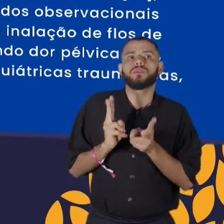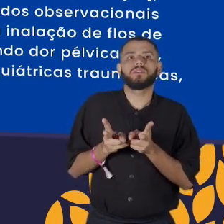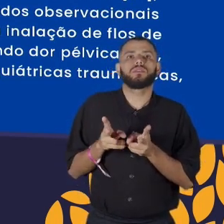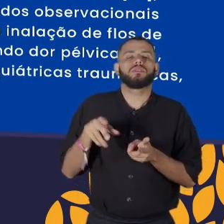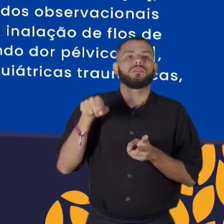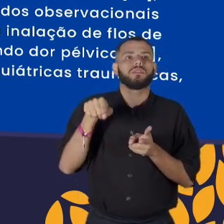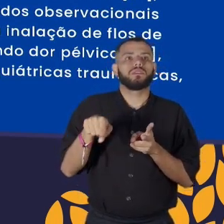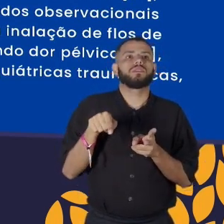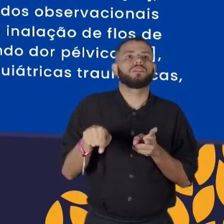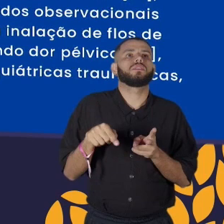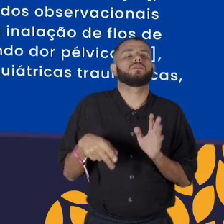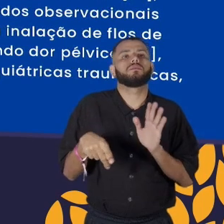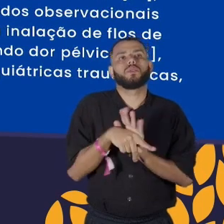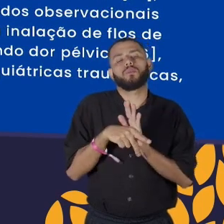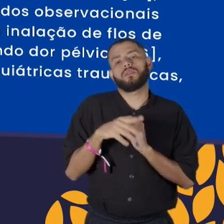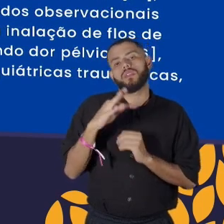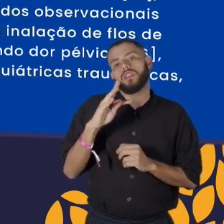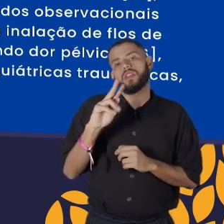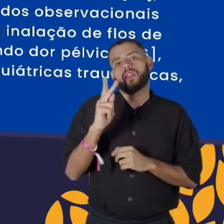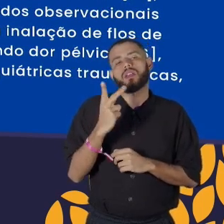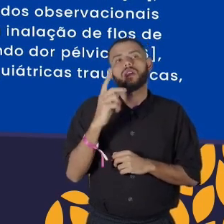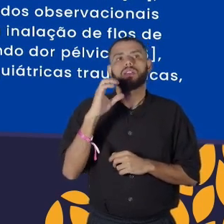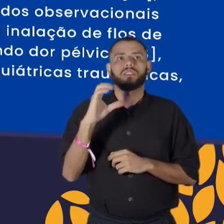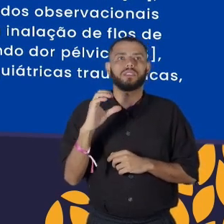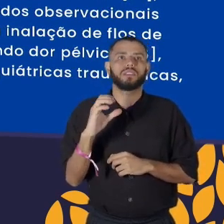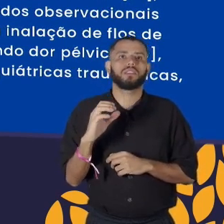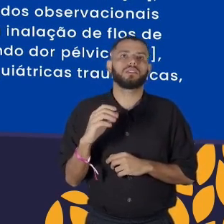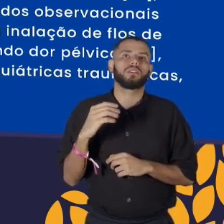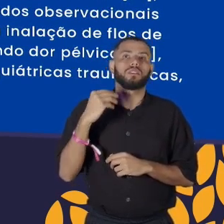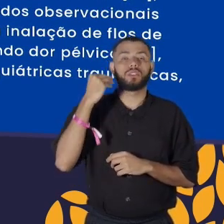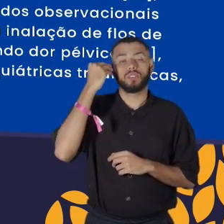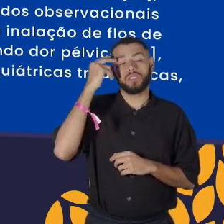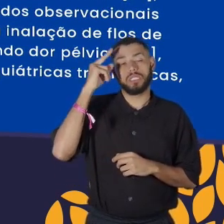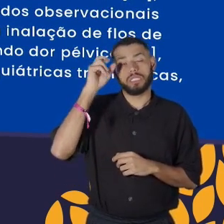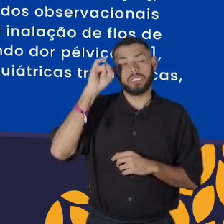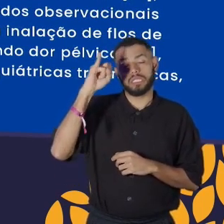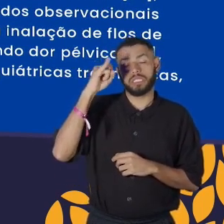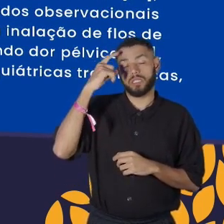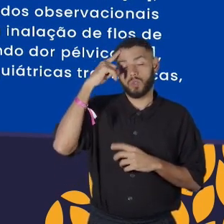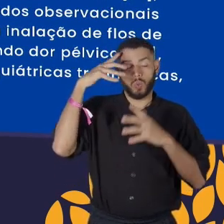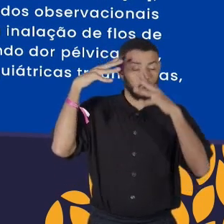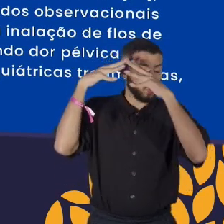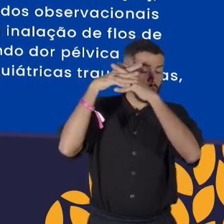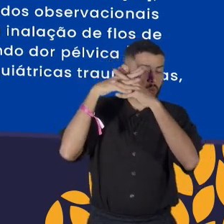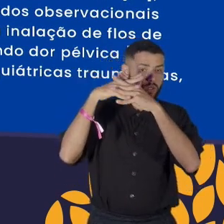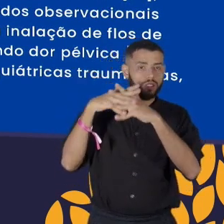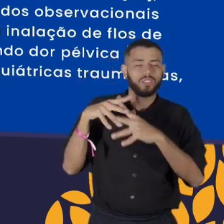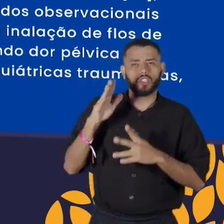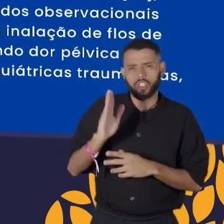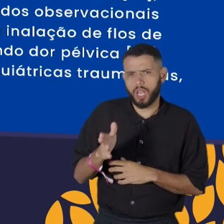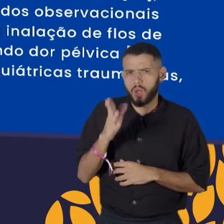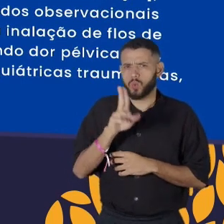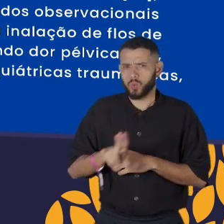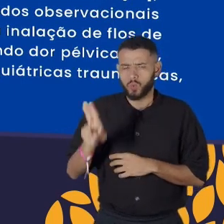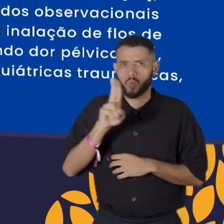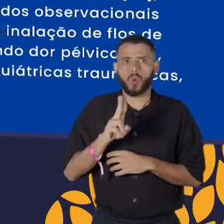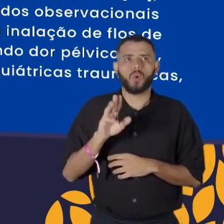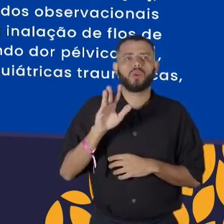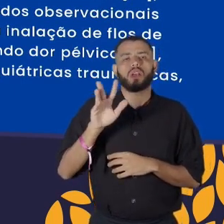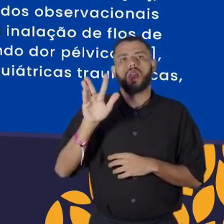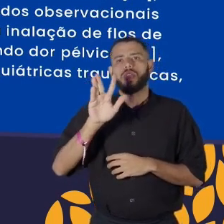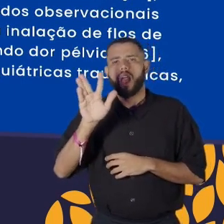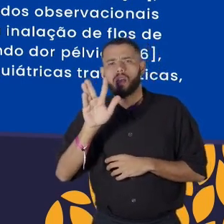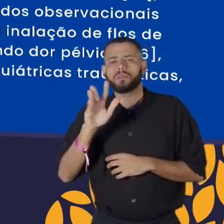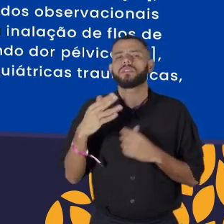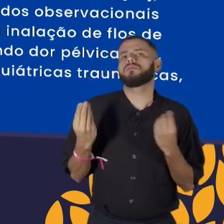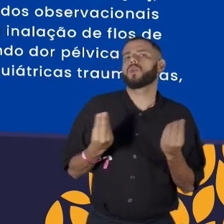contraindicações relativas do THC. Histórico de psicose. Qual a relação que esse paciente já usou a cannabis? Qual foi a relação